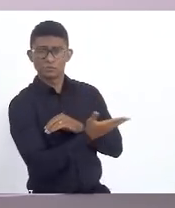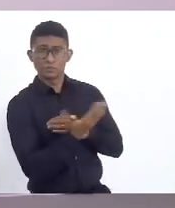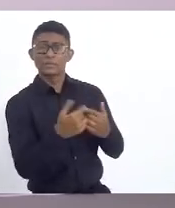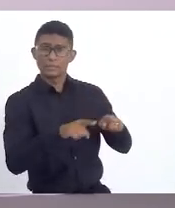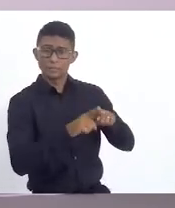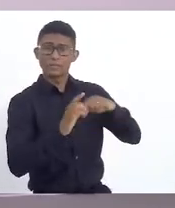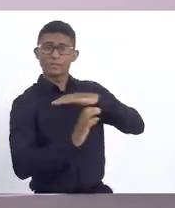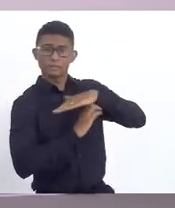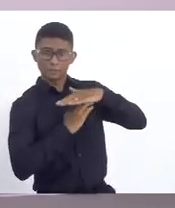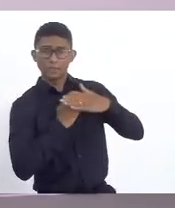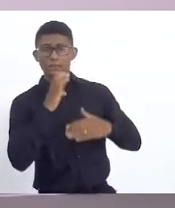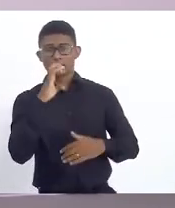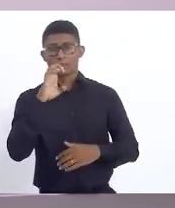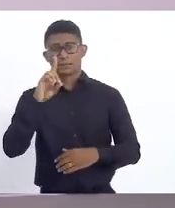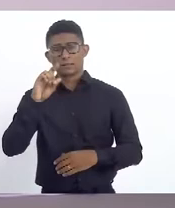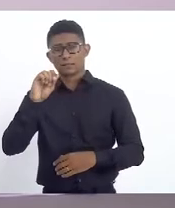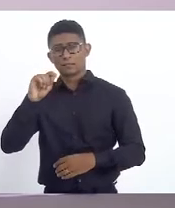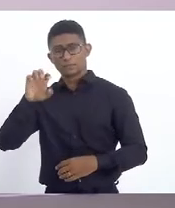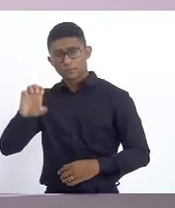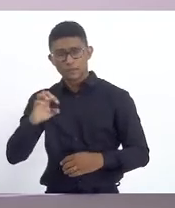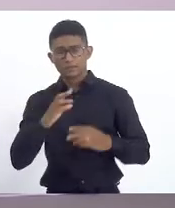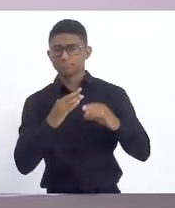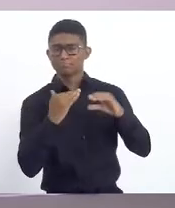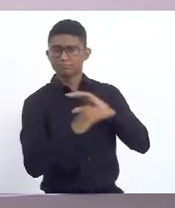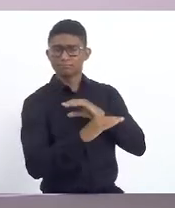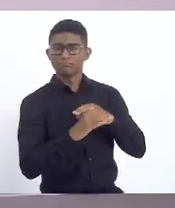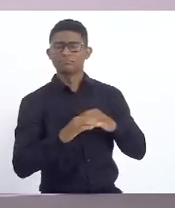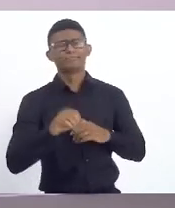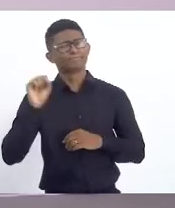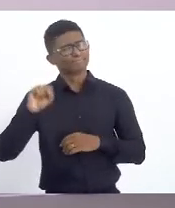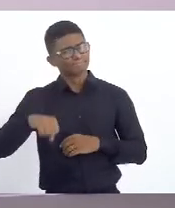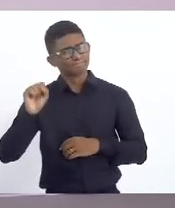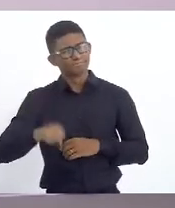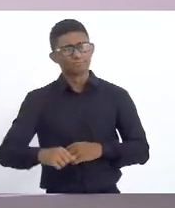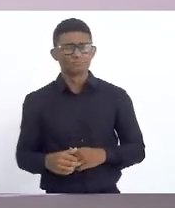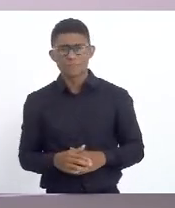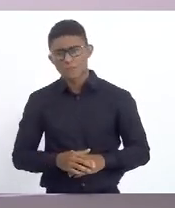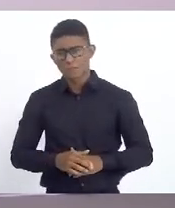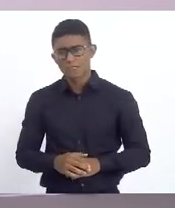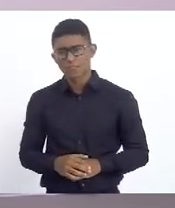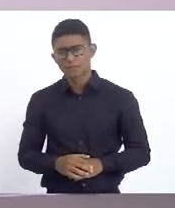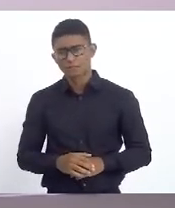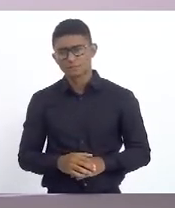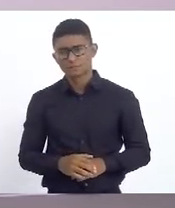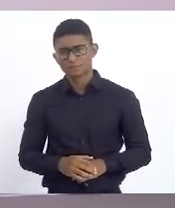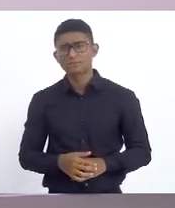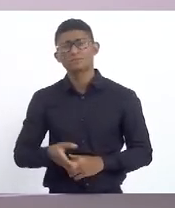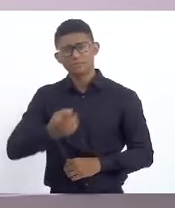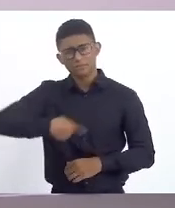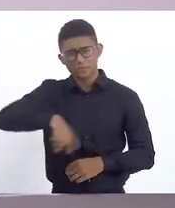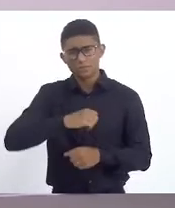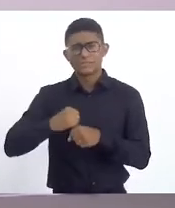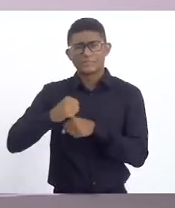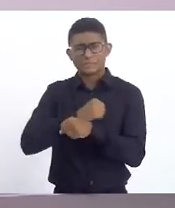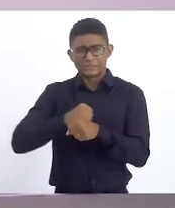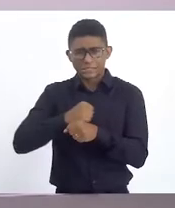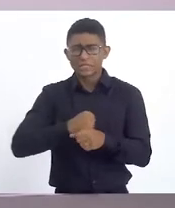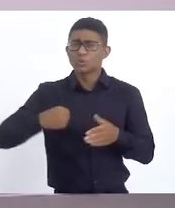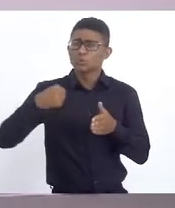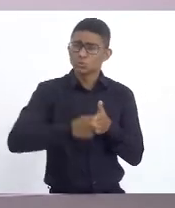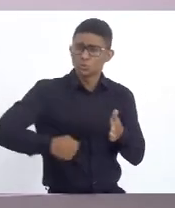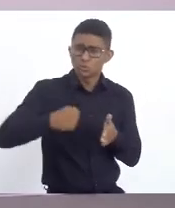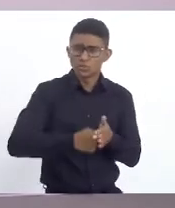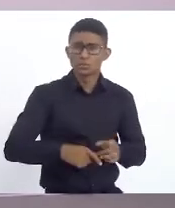a SEDAI. Mas, Vossa Excelência, a gente que foi lutamos já há alguns anos contra a privatização da